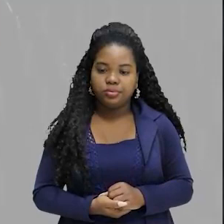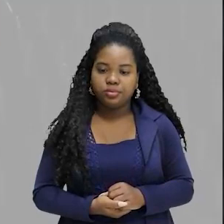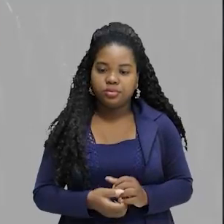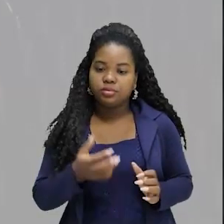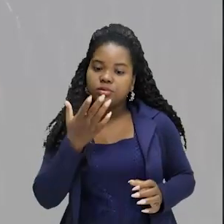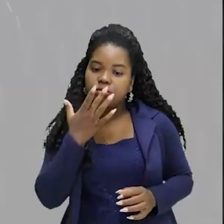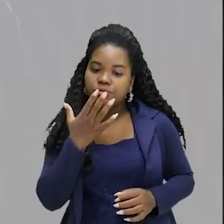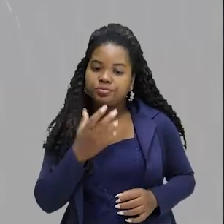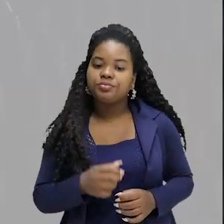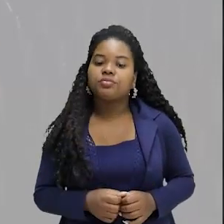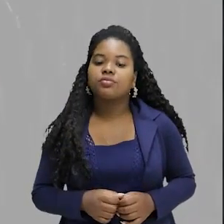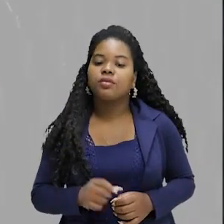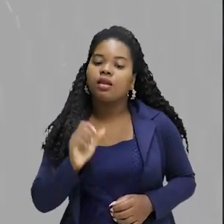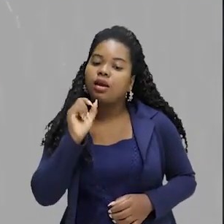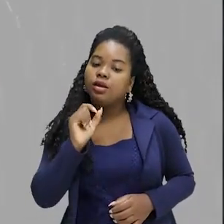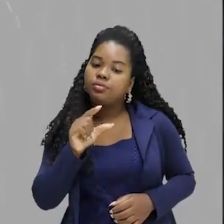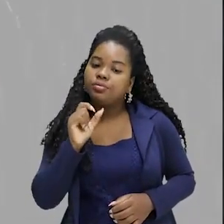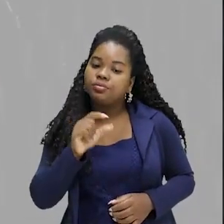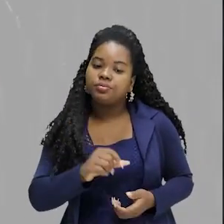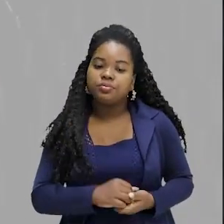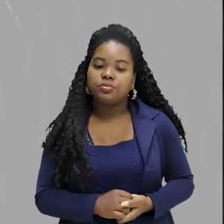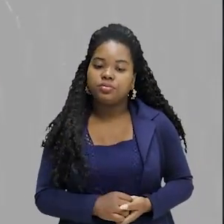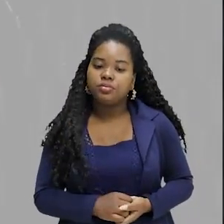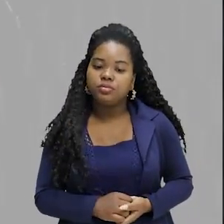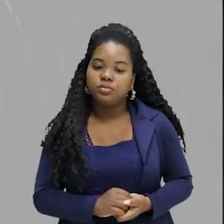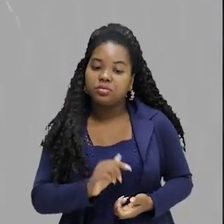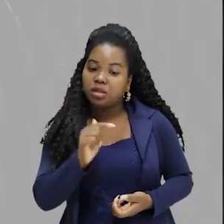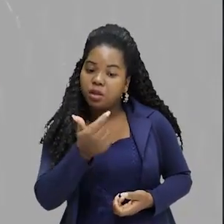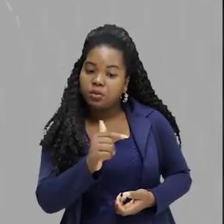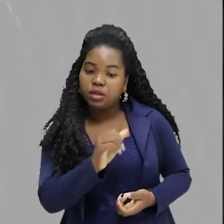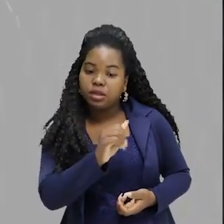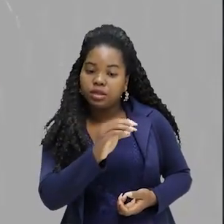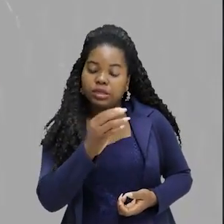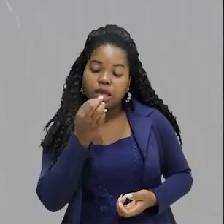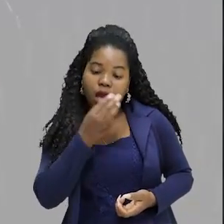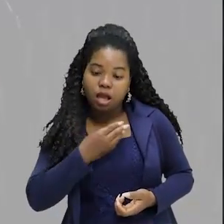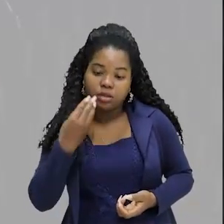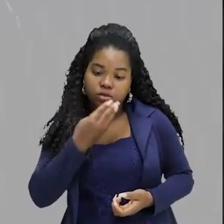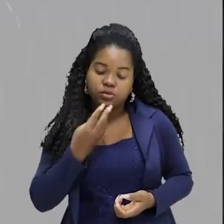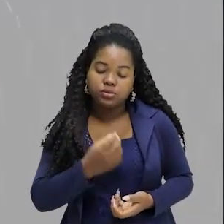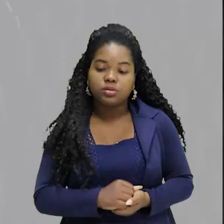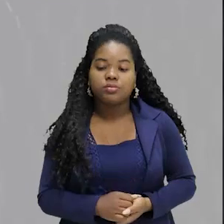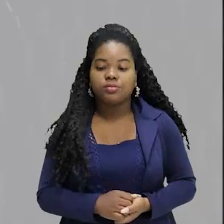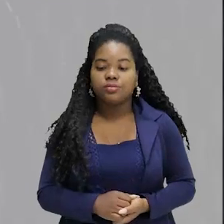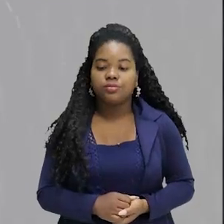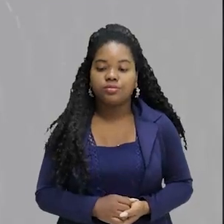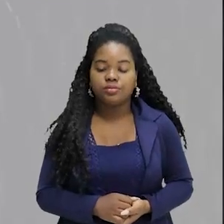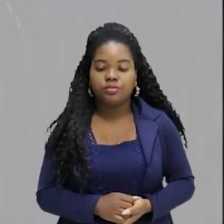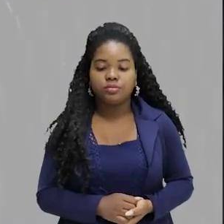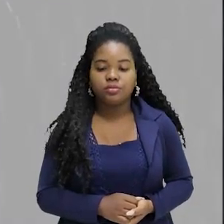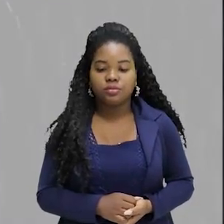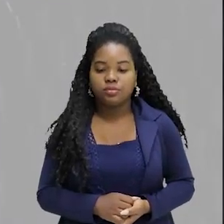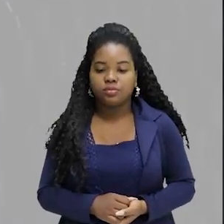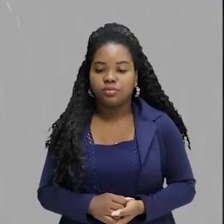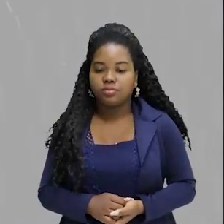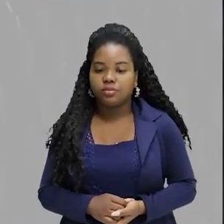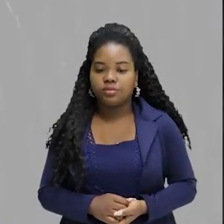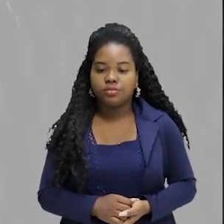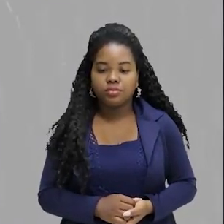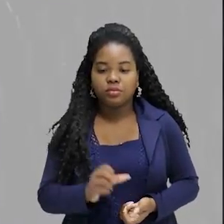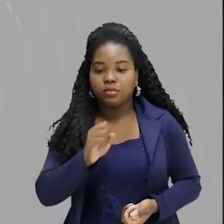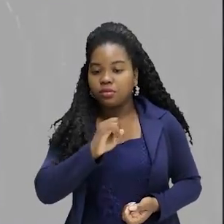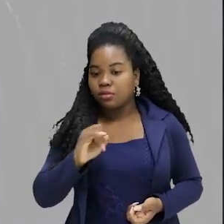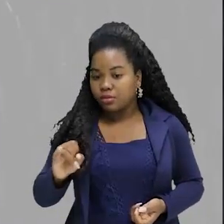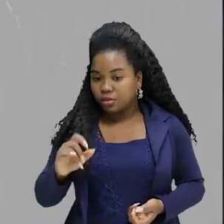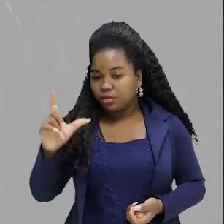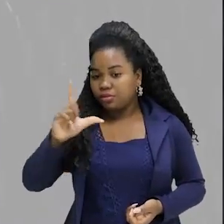coloração azulada, beleza? Sem açúcares, olha só, uma coloração azulada. Bom, se